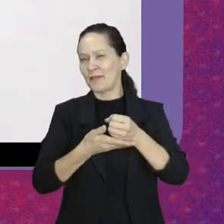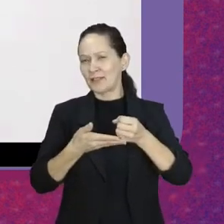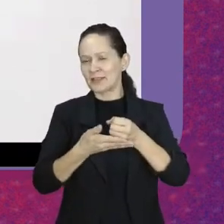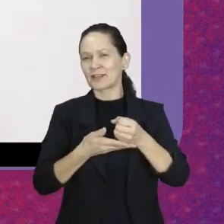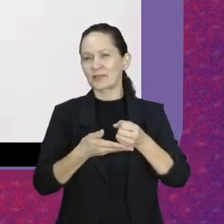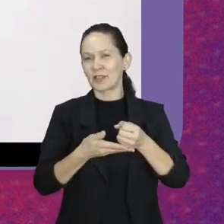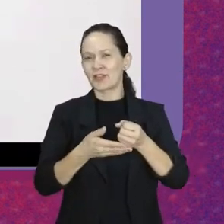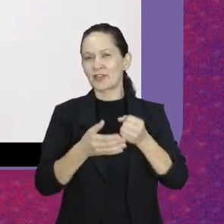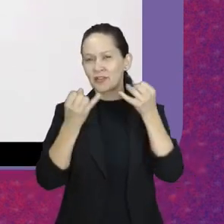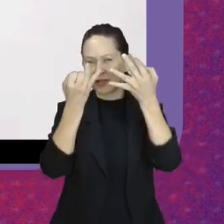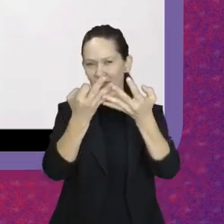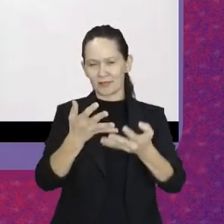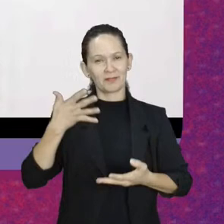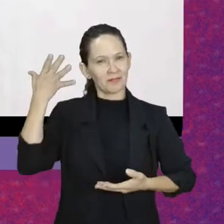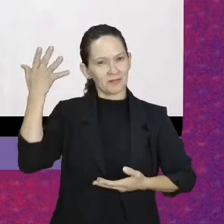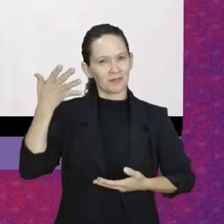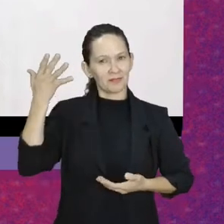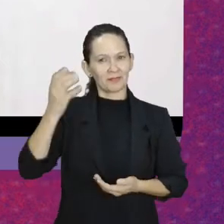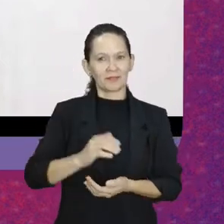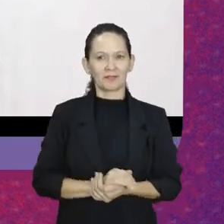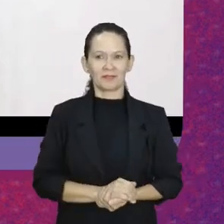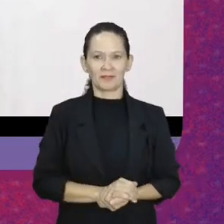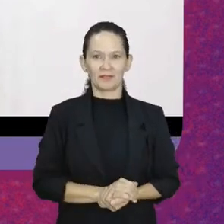de dizer.